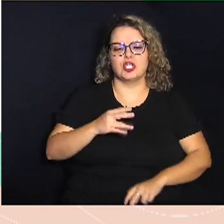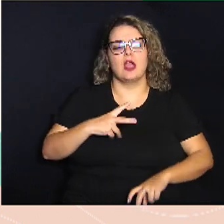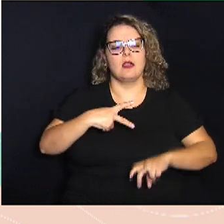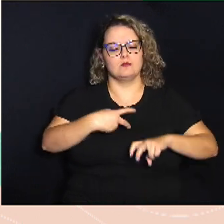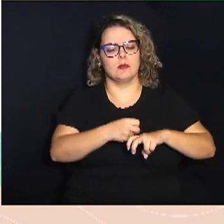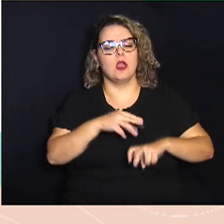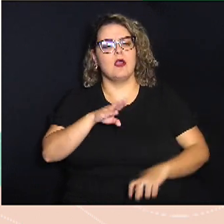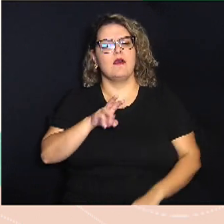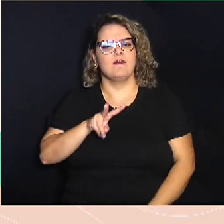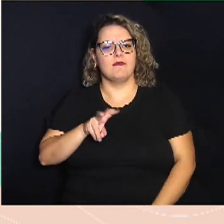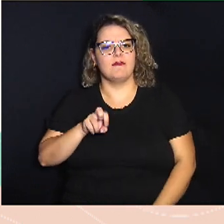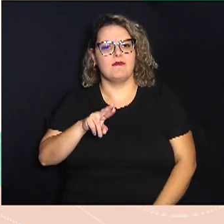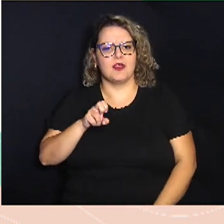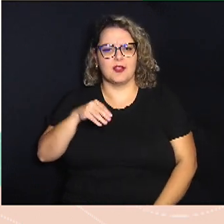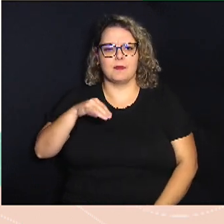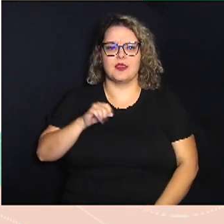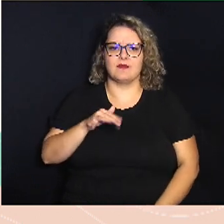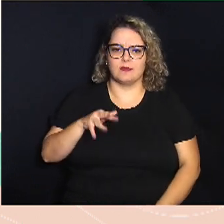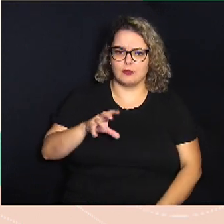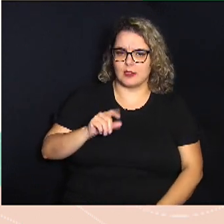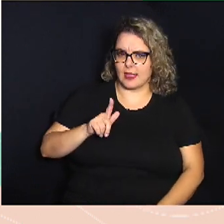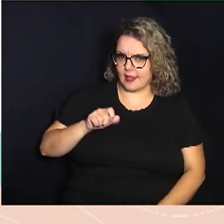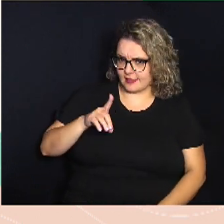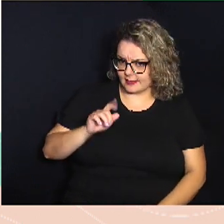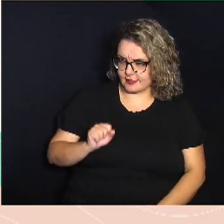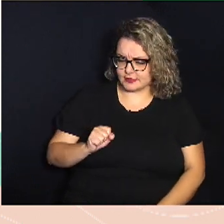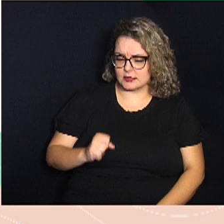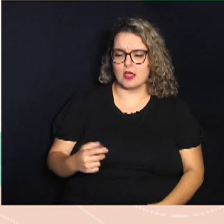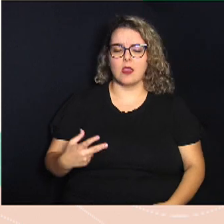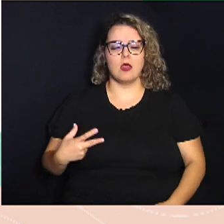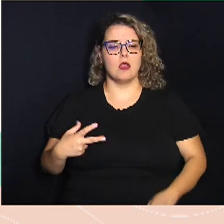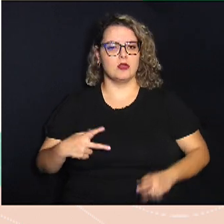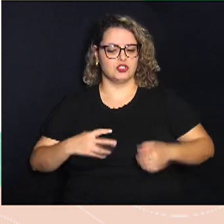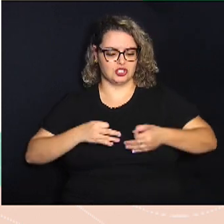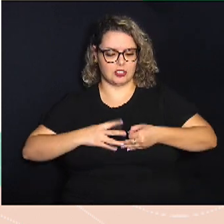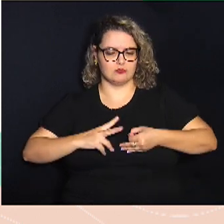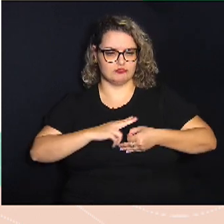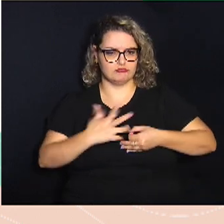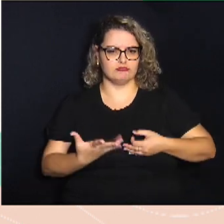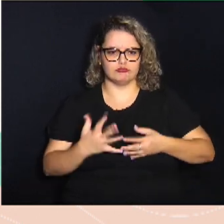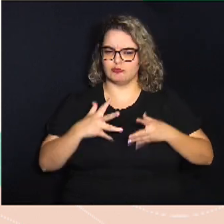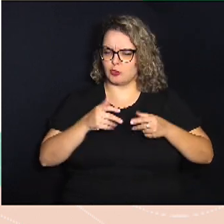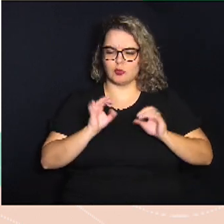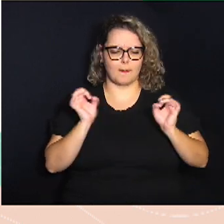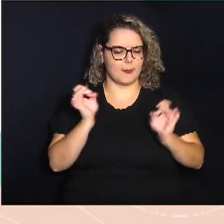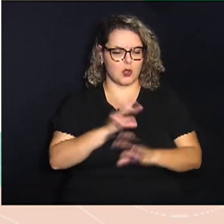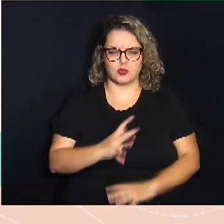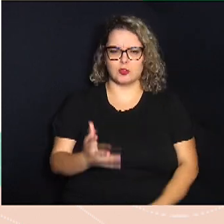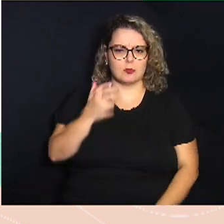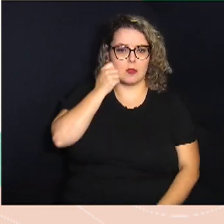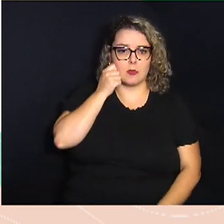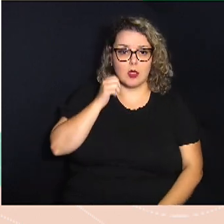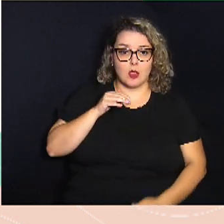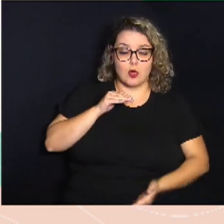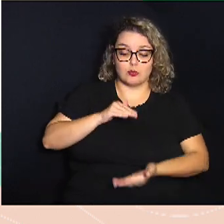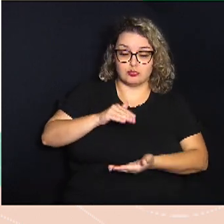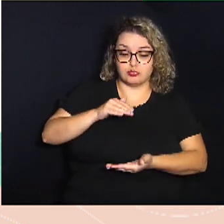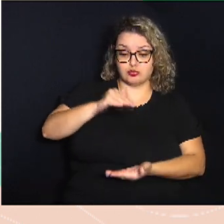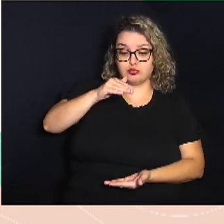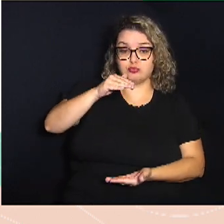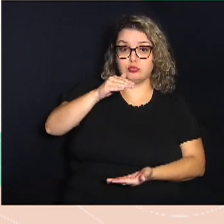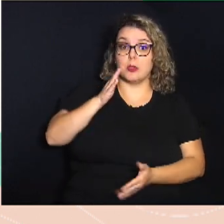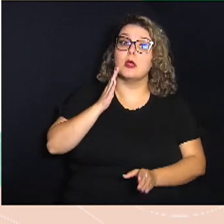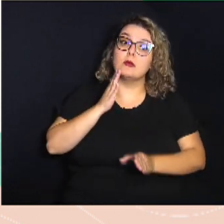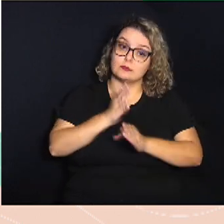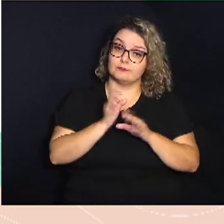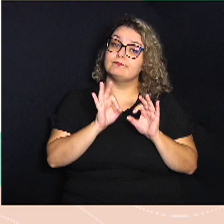castradas e vacinadas, prontinhas para a adoção. Como estão crescendo, o ideal seria encontrar logo